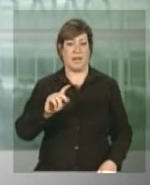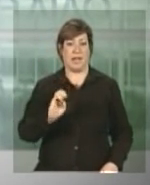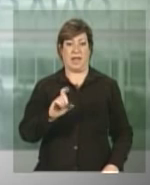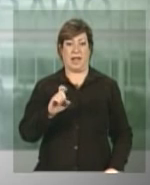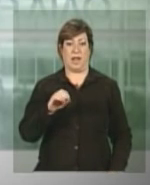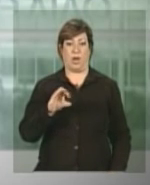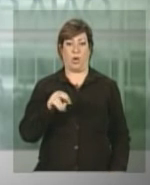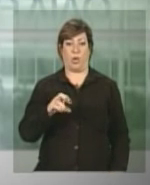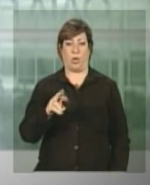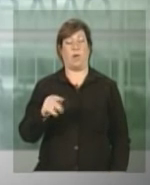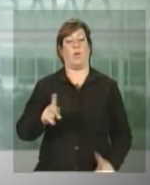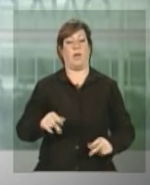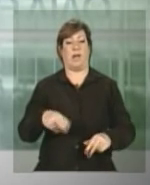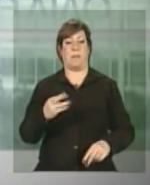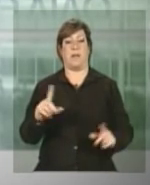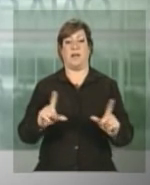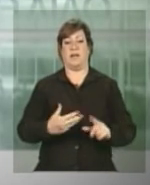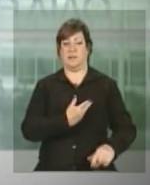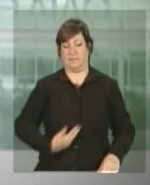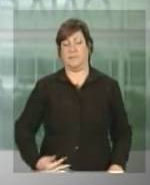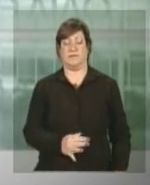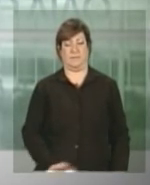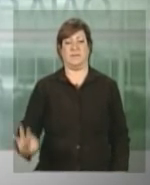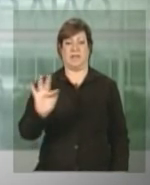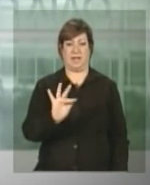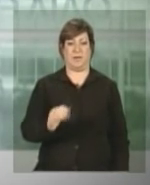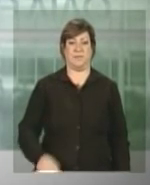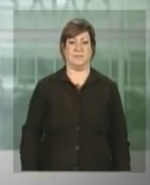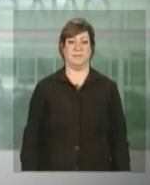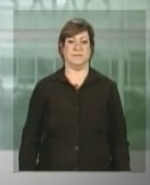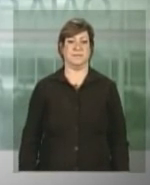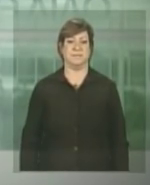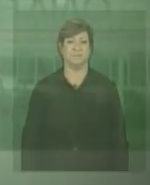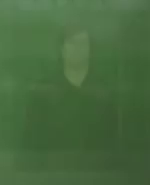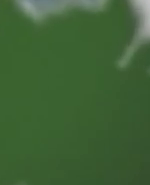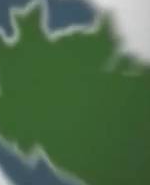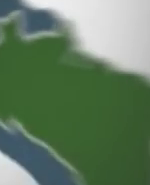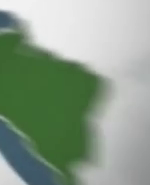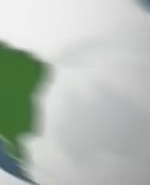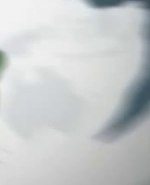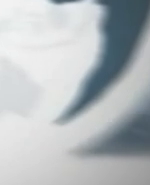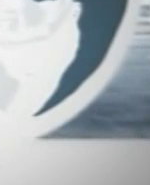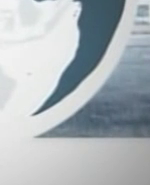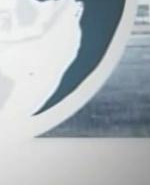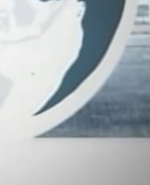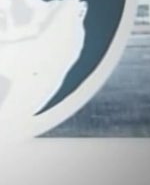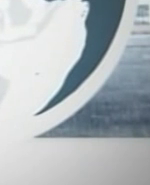Eleonora Menicucci. Continue com a gente, a NBR e a TV do Governo Federal.